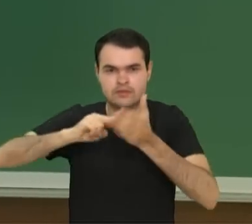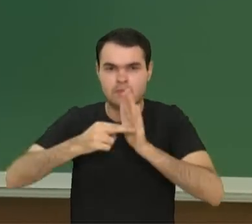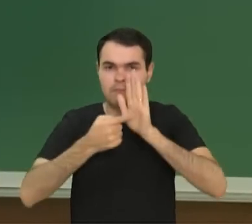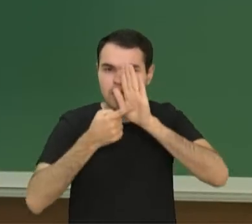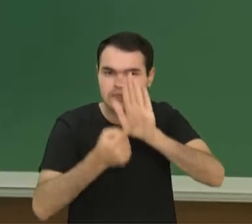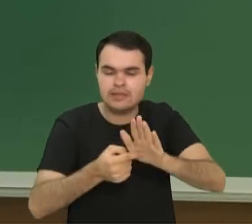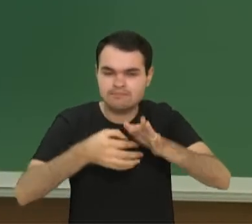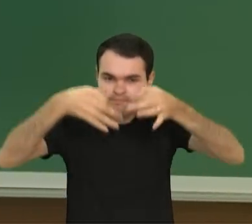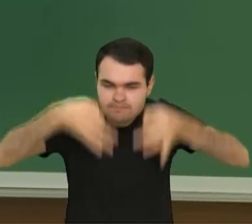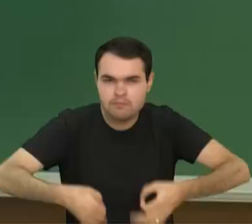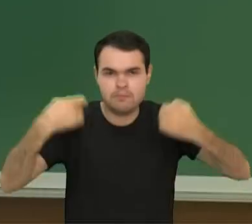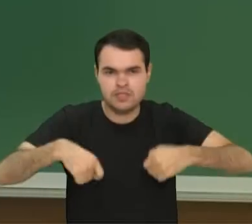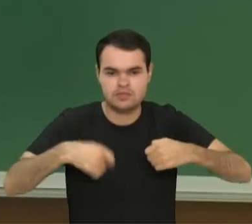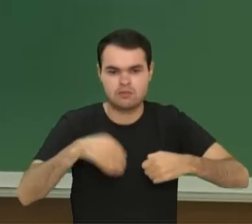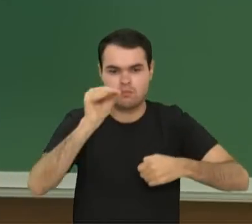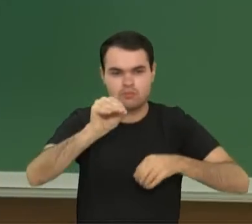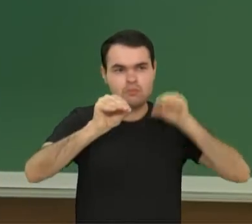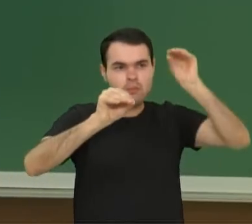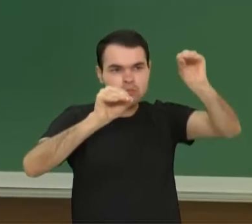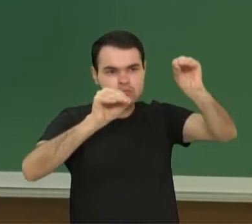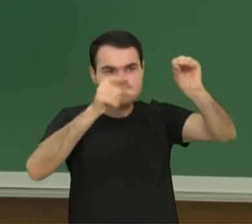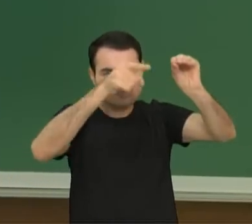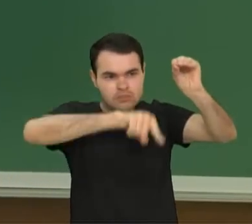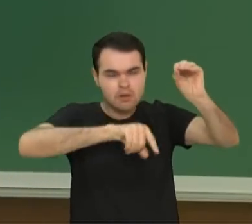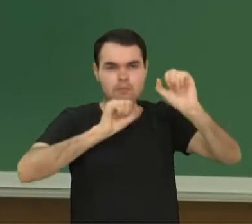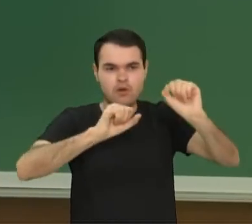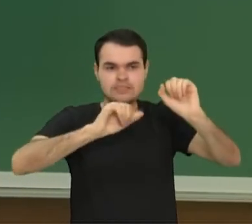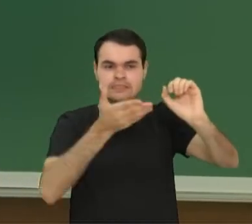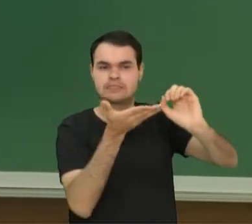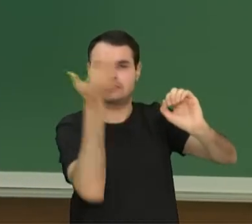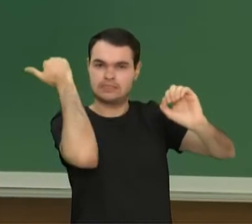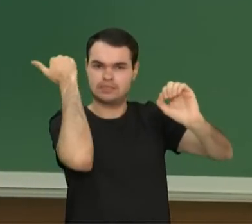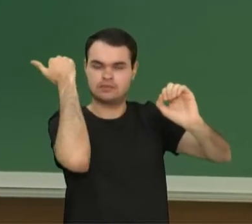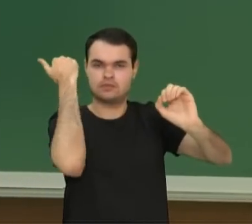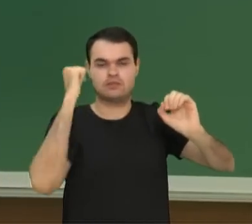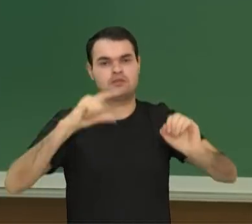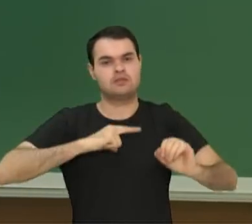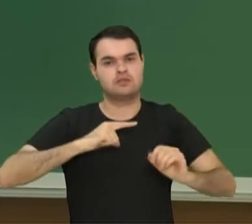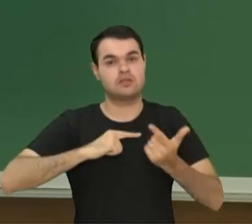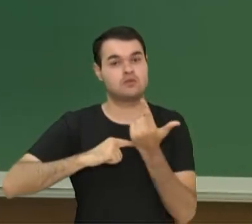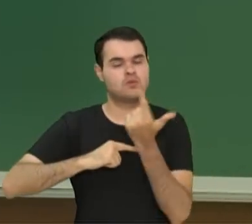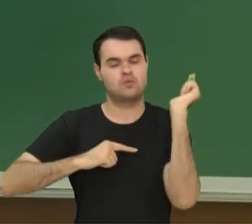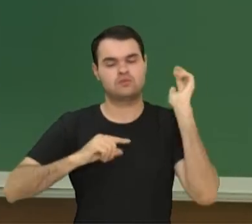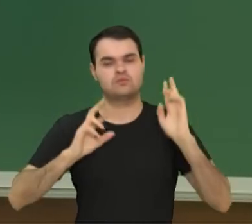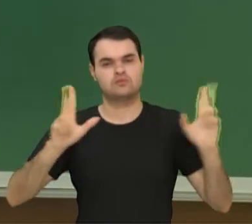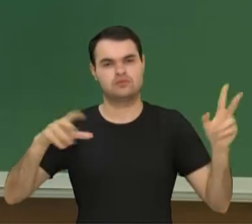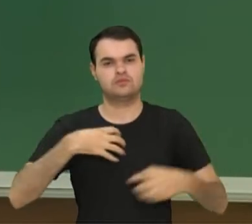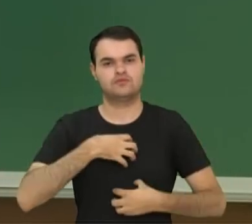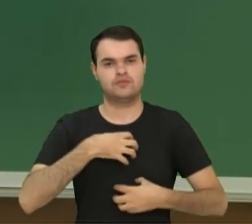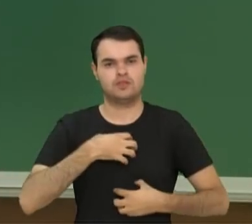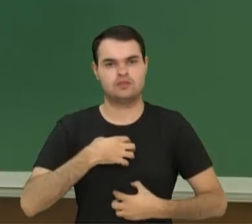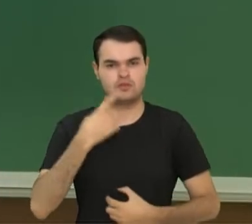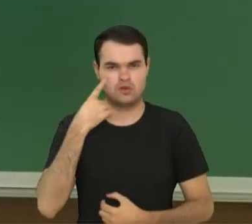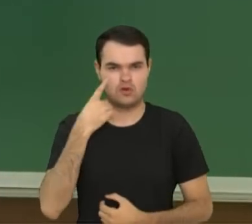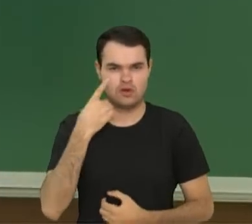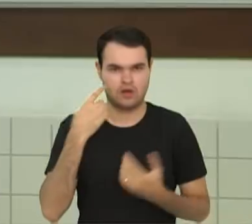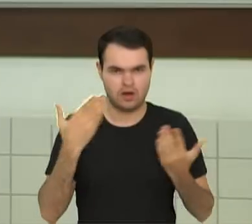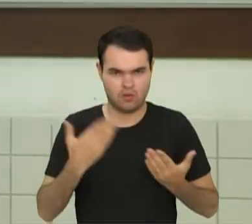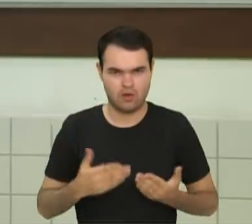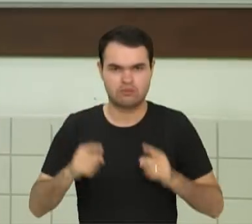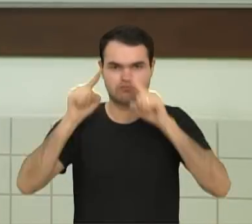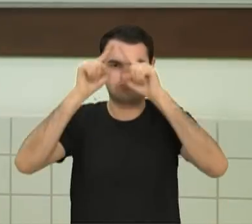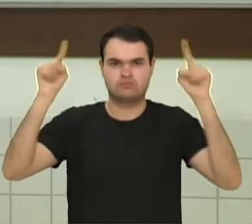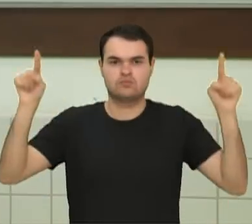Porque às vezes pode acontecer sem o parênteses, daí nós vamos ter um caso diferente. Vamos aqui para o quadro agora,